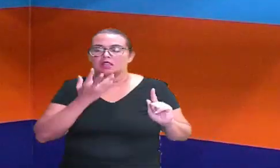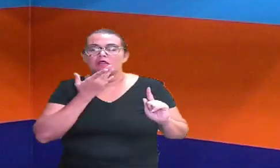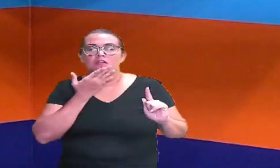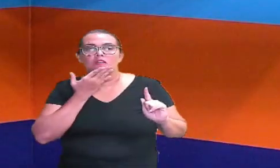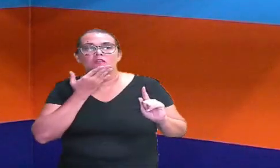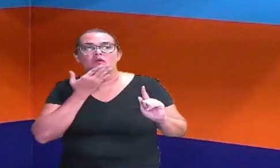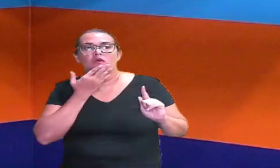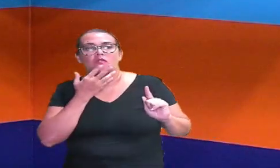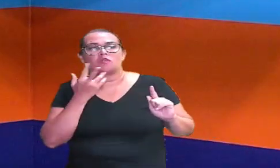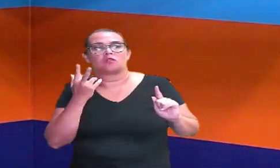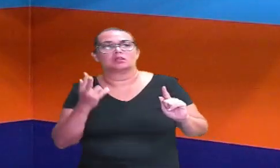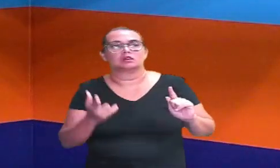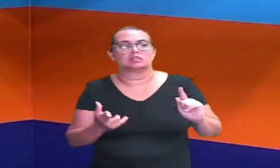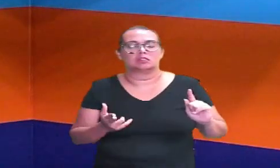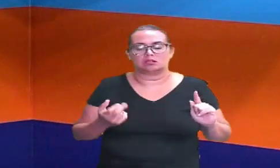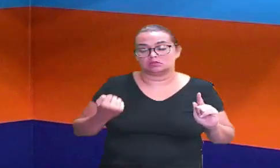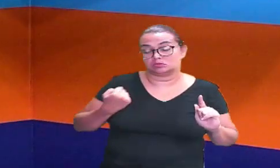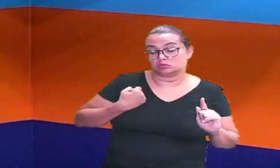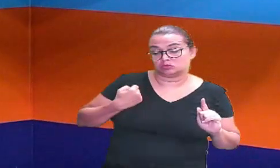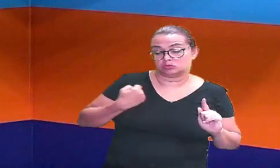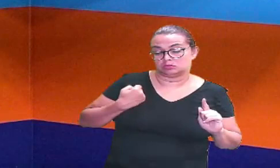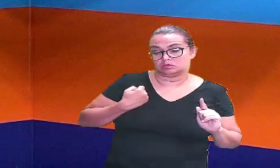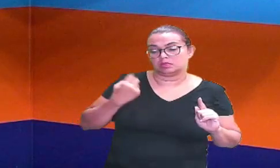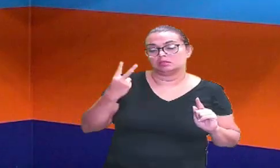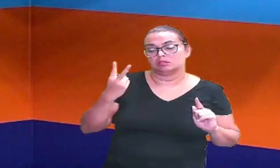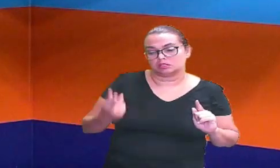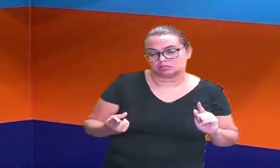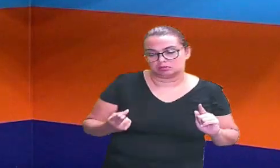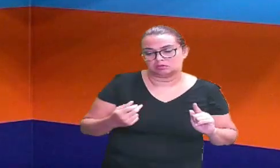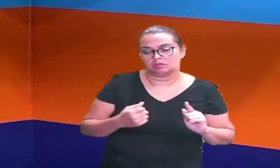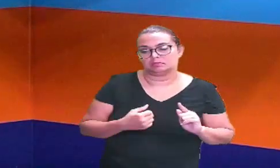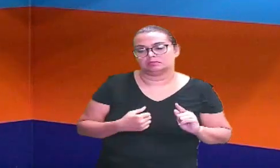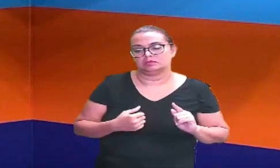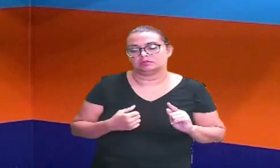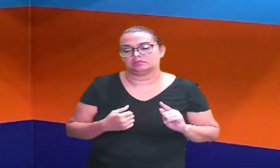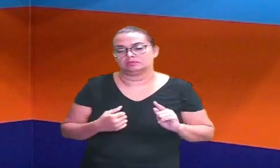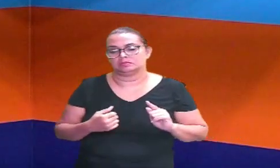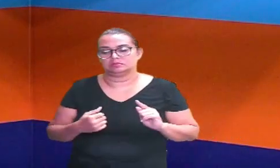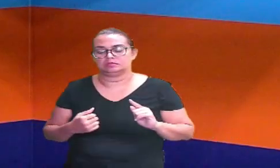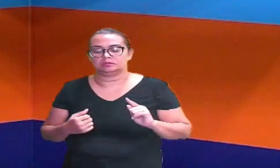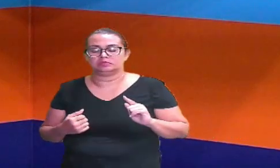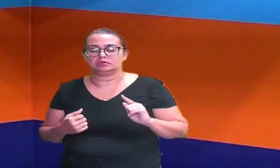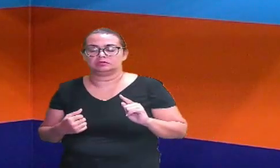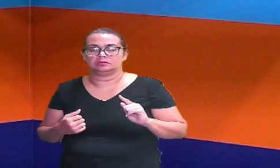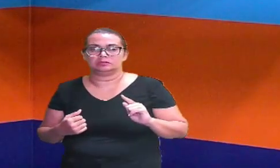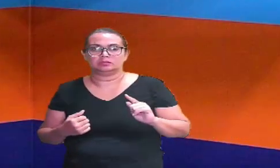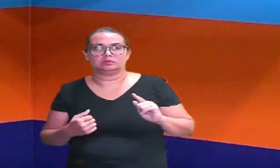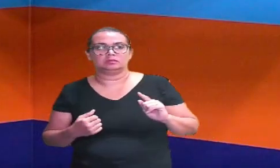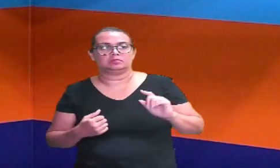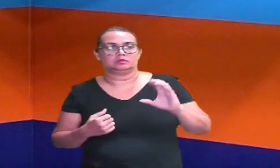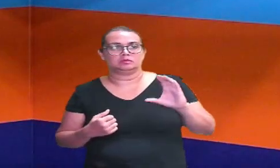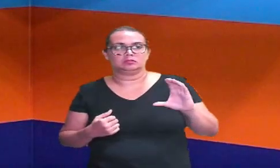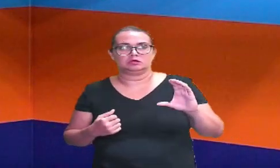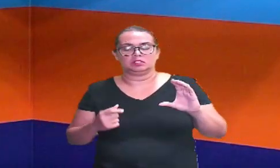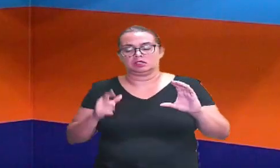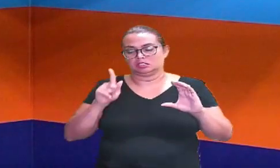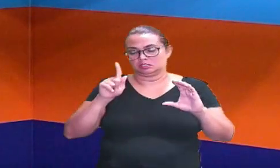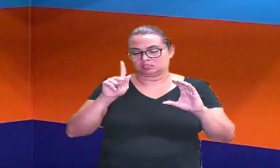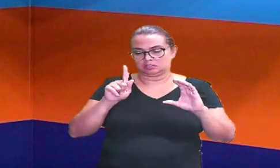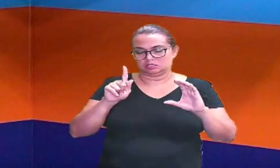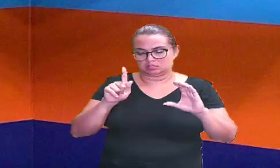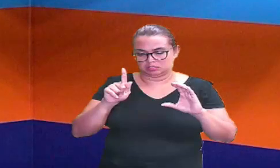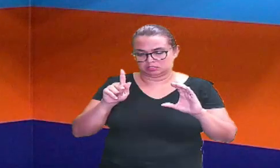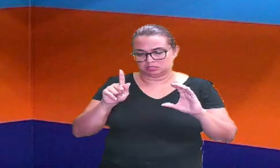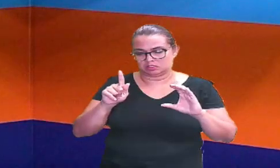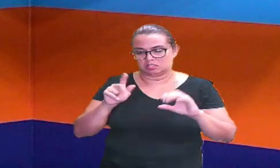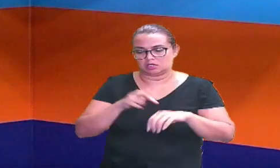eles têm a mesma medida. Se o ângulo roxinho C e o ângulo G também é roxinho,